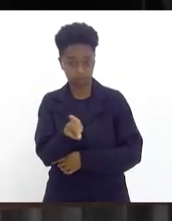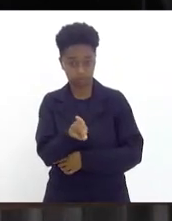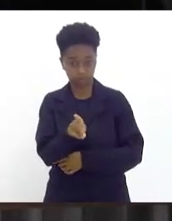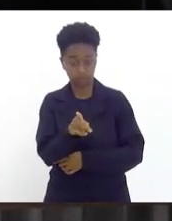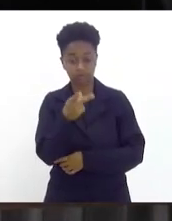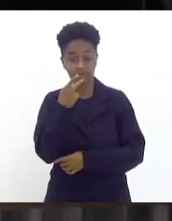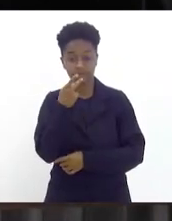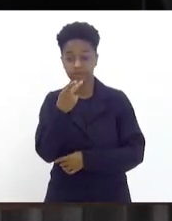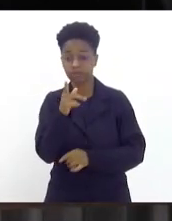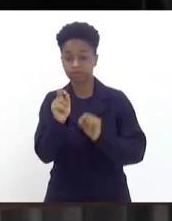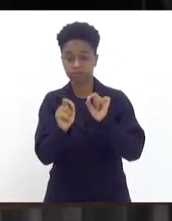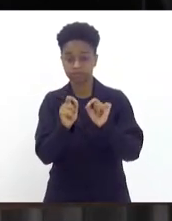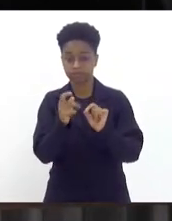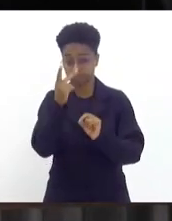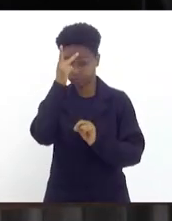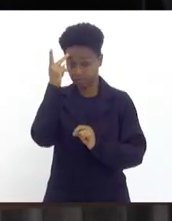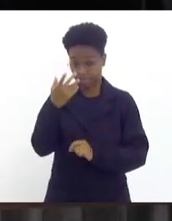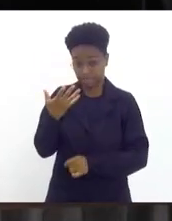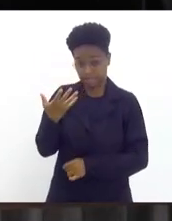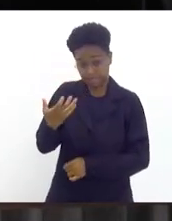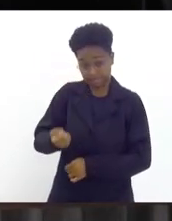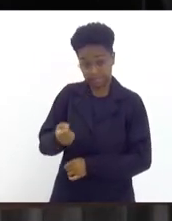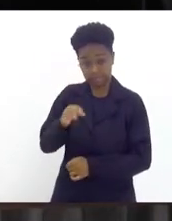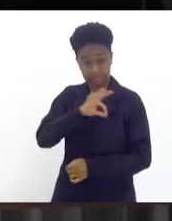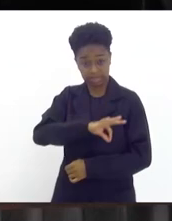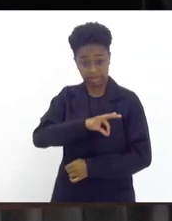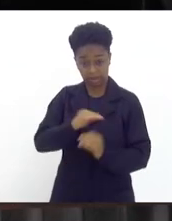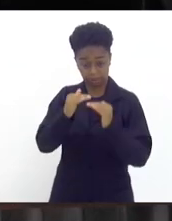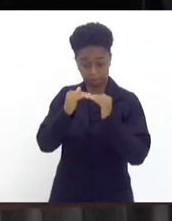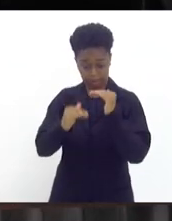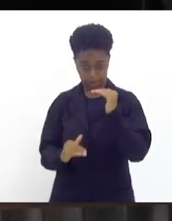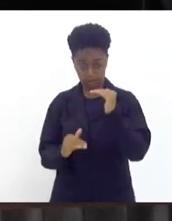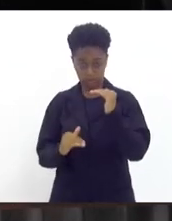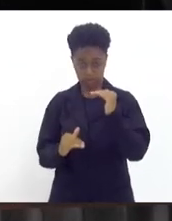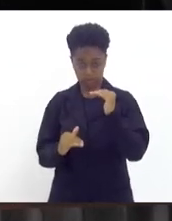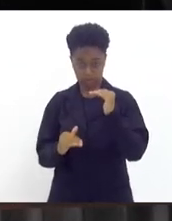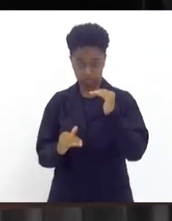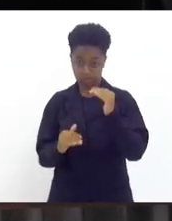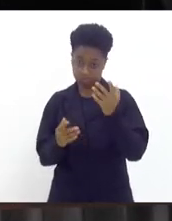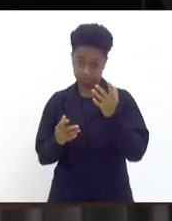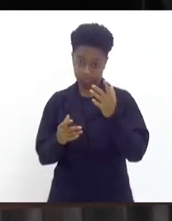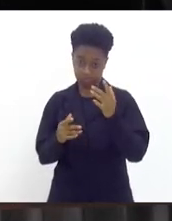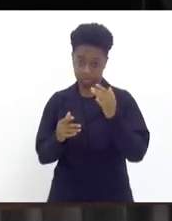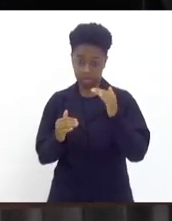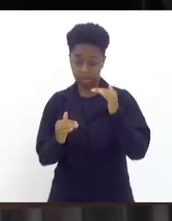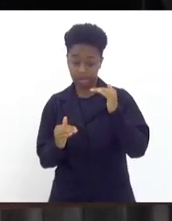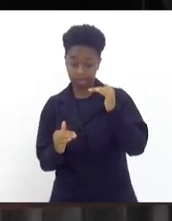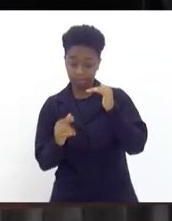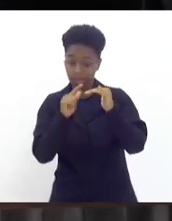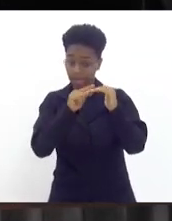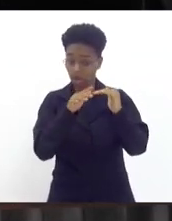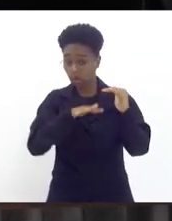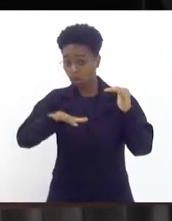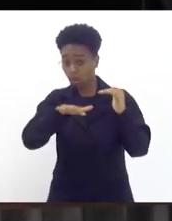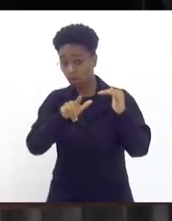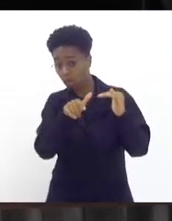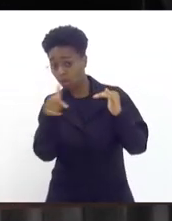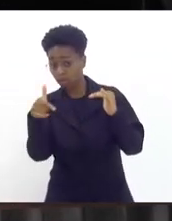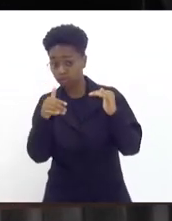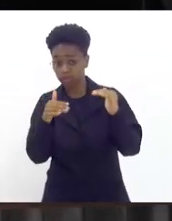ele joga os que ganham menos até aquele patamar que é dito como piso e os demais níveis